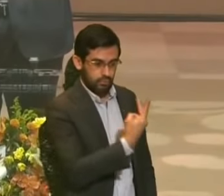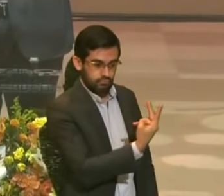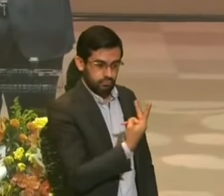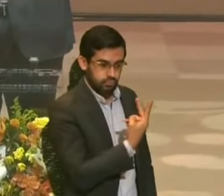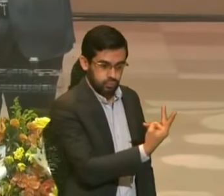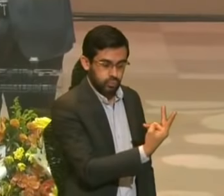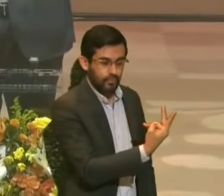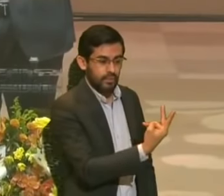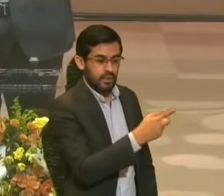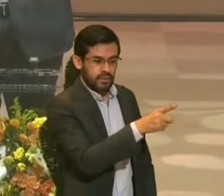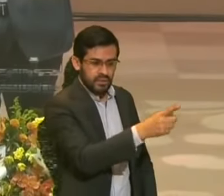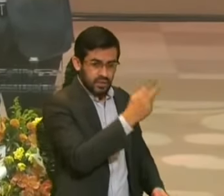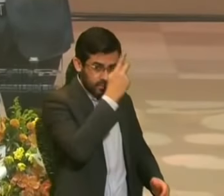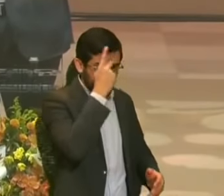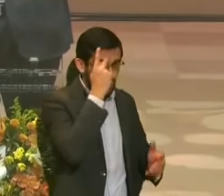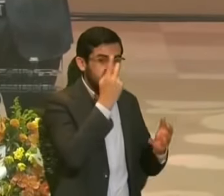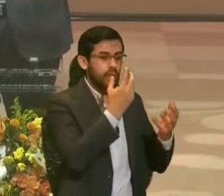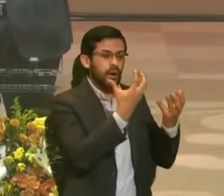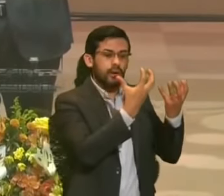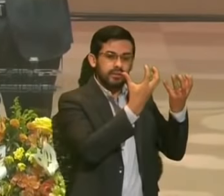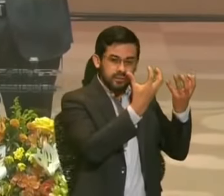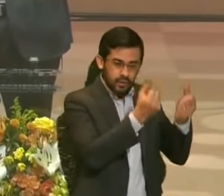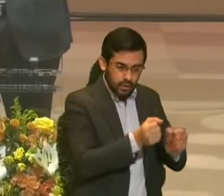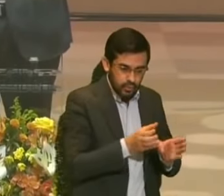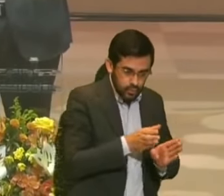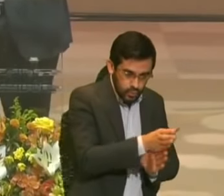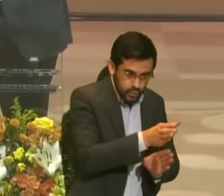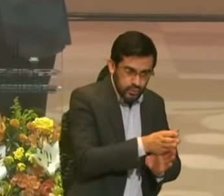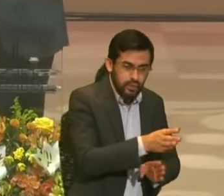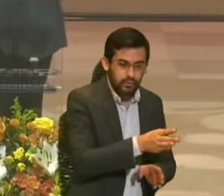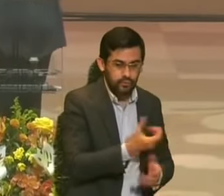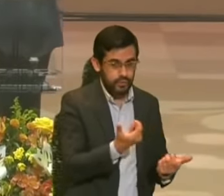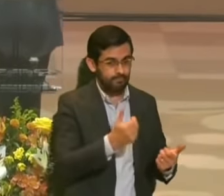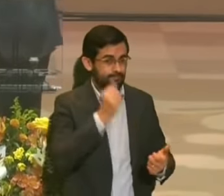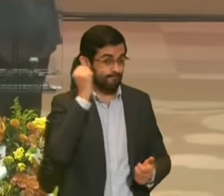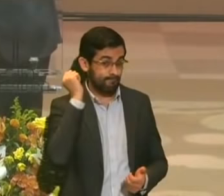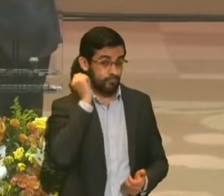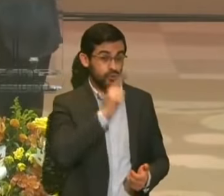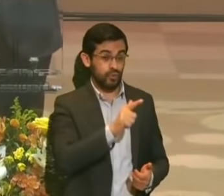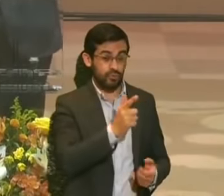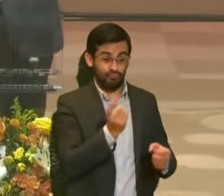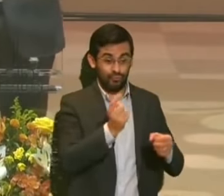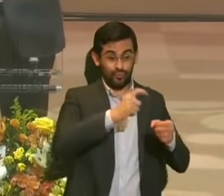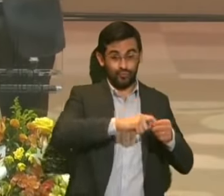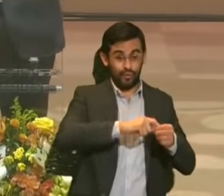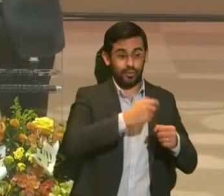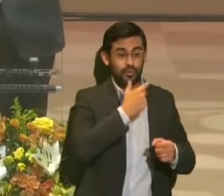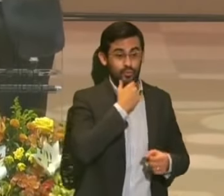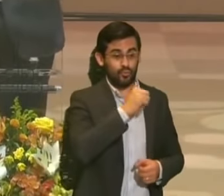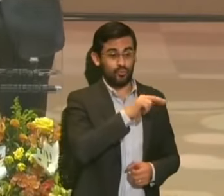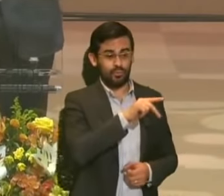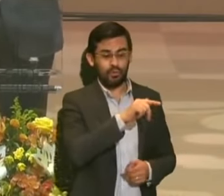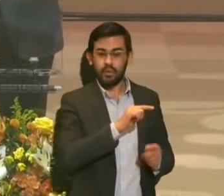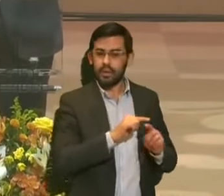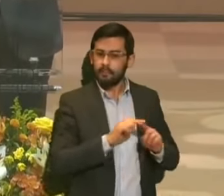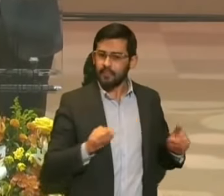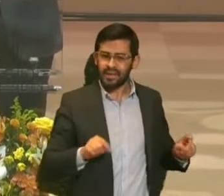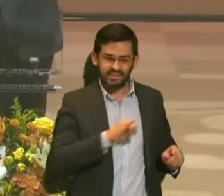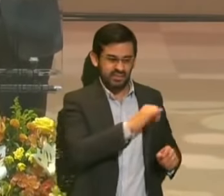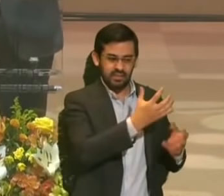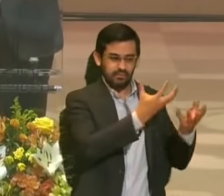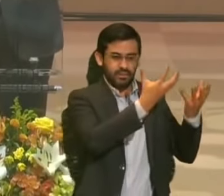vocês dois. Se essa pessoa ouvir o seu conselho, então você ganhou de volta o seu irmão. Mas se